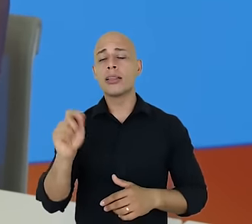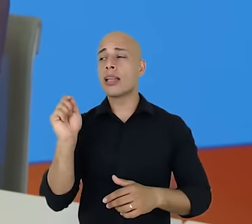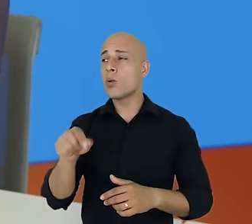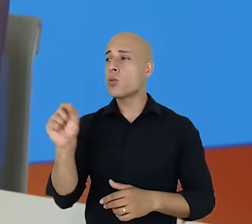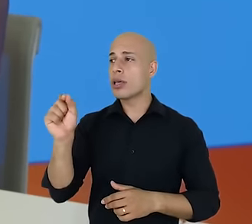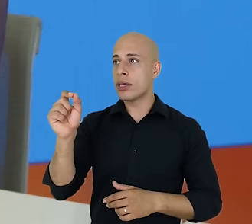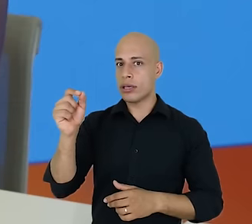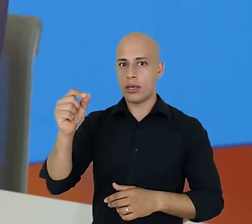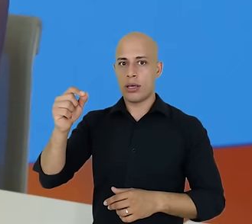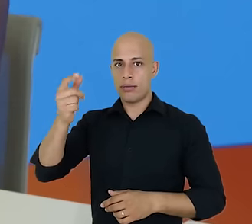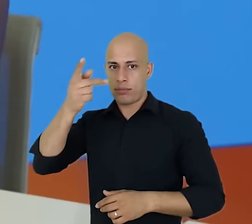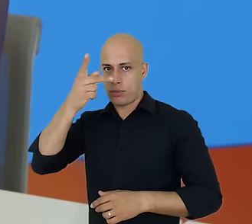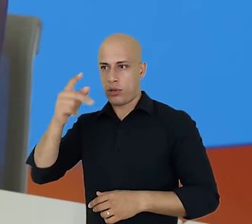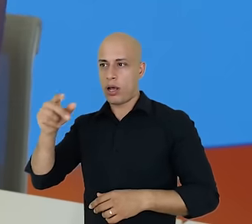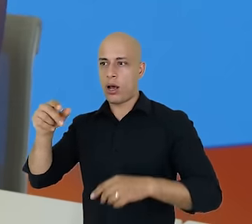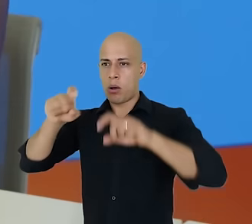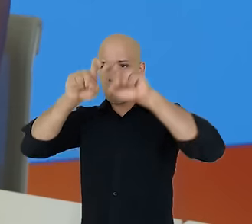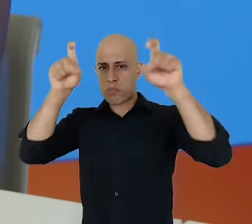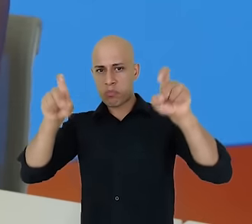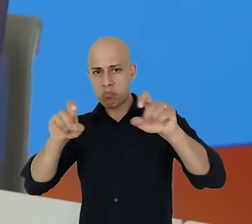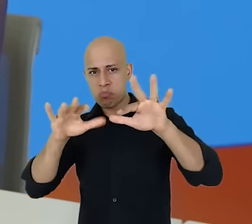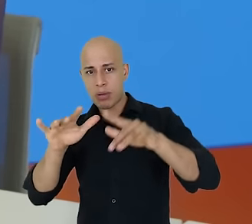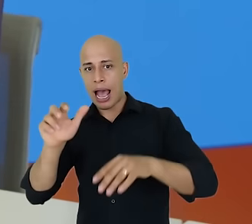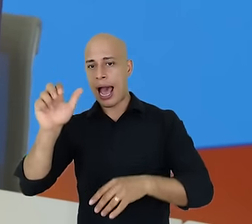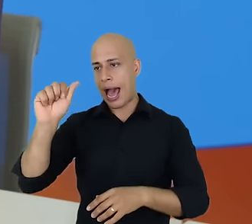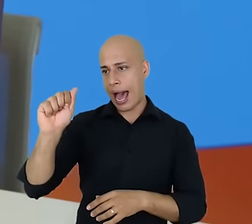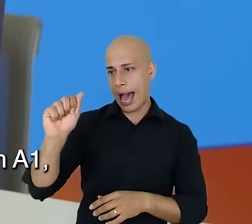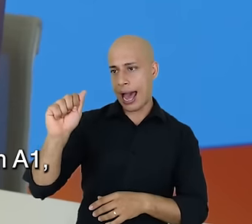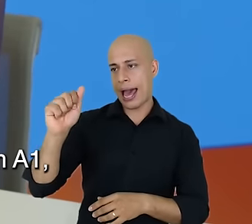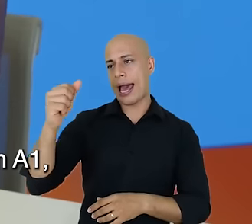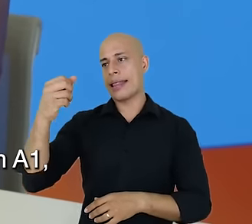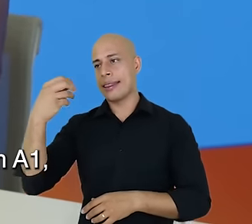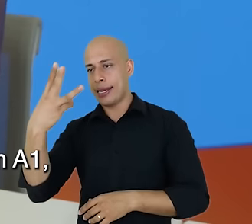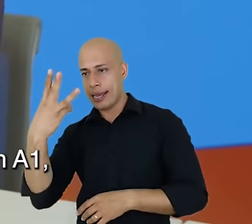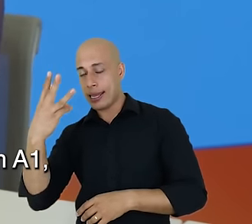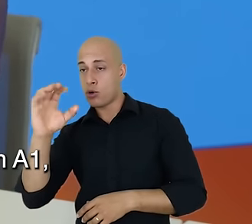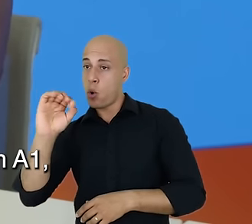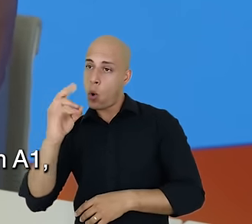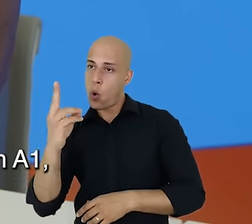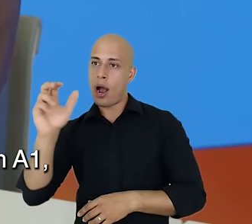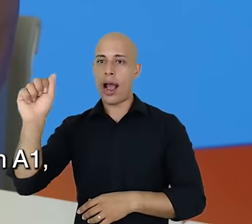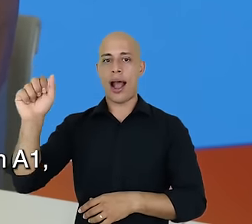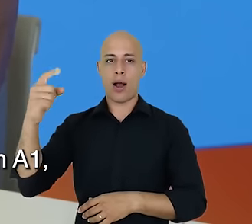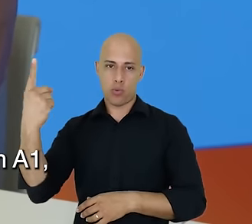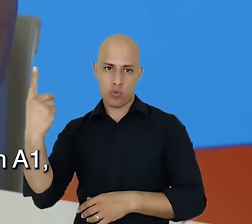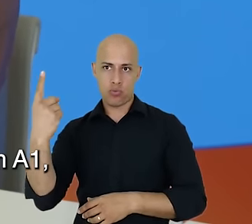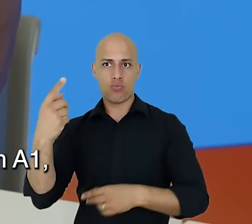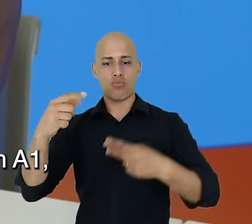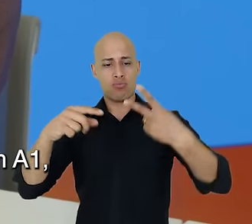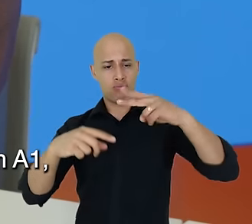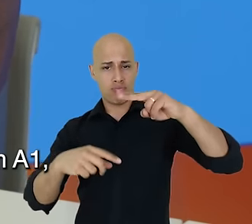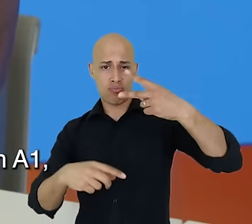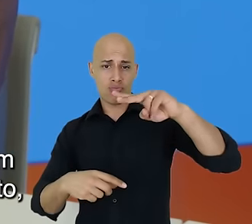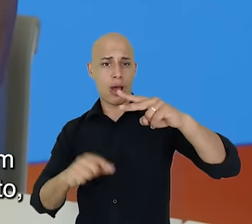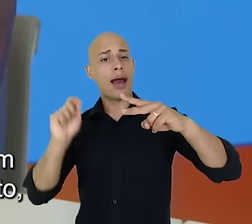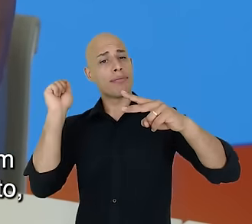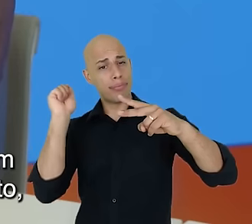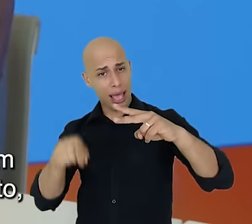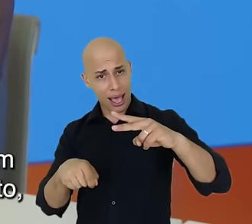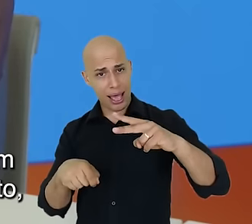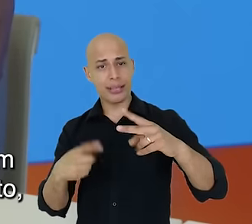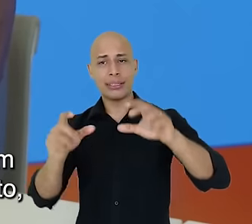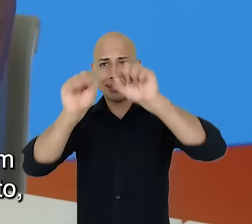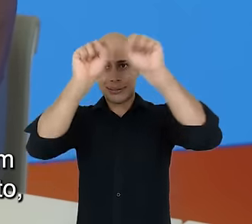assinadores de dois dispositivos do A3 como do A1 existem sistemas que só trabalha com A1 por isso a ideia que eu trouxe de